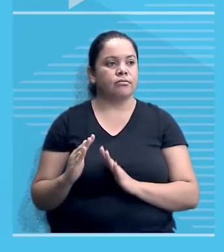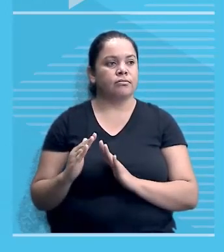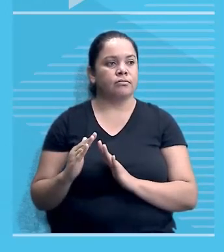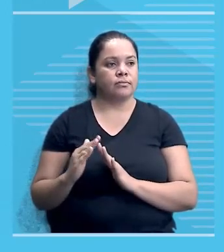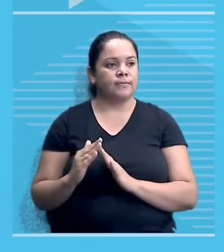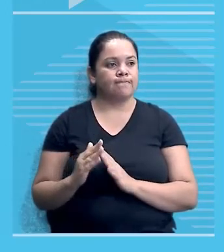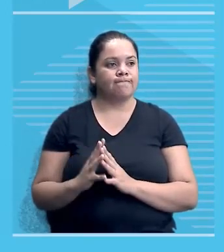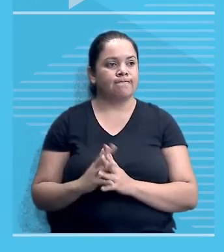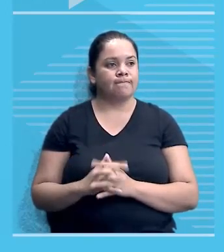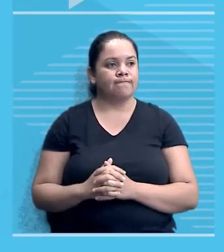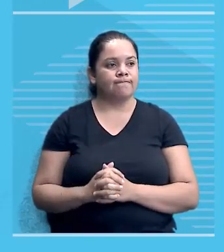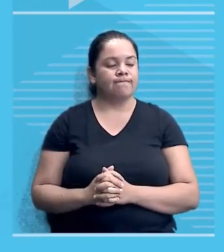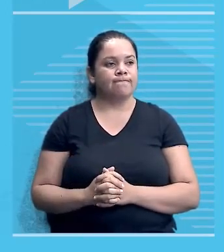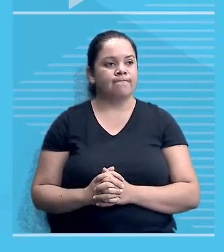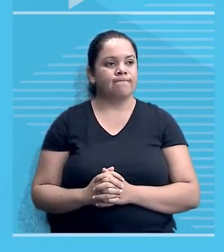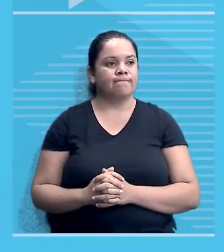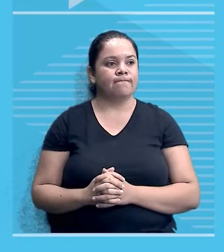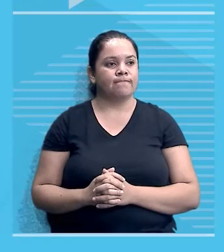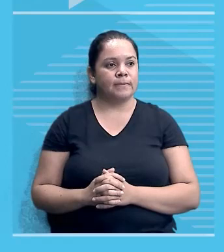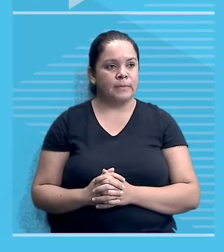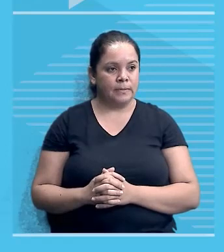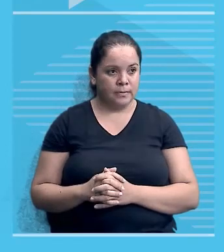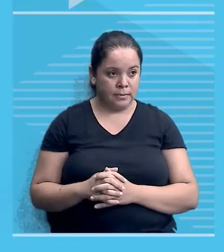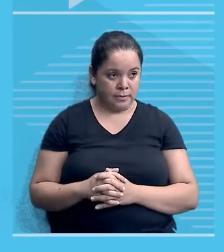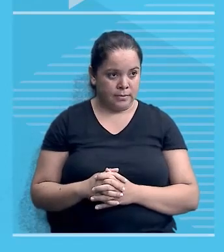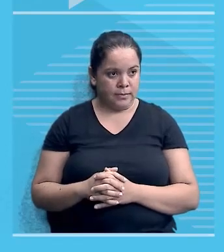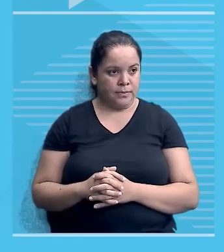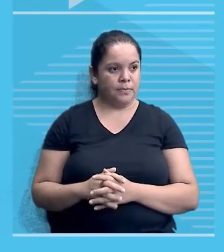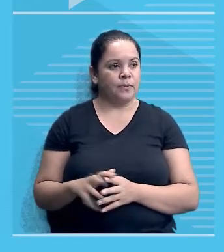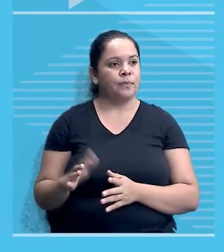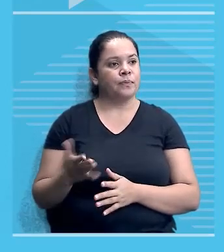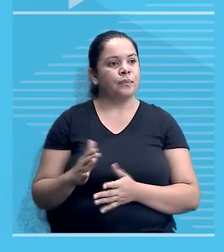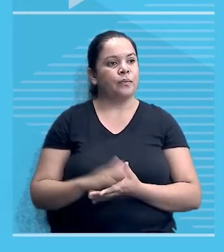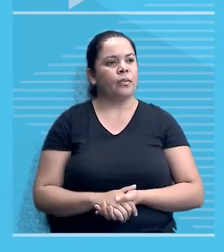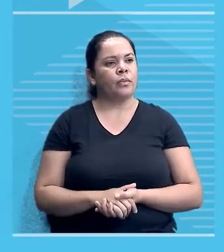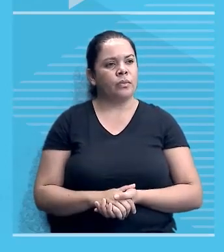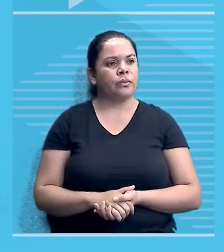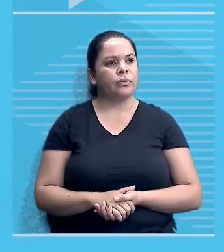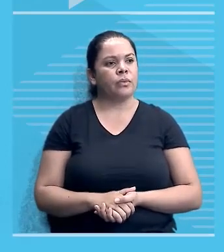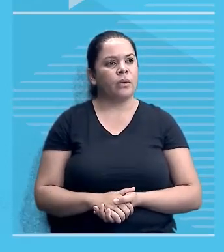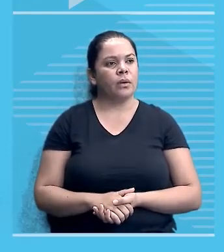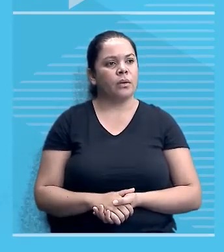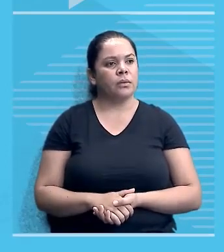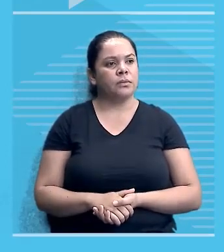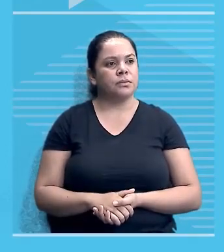161 milhões de viviam nas zonas urbanas enquanto